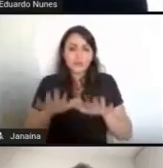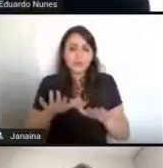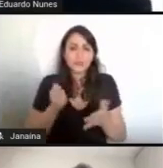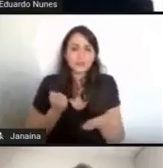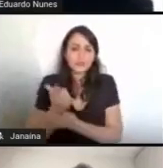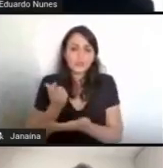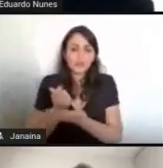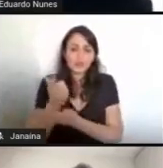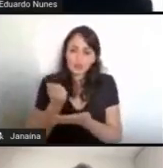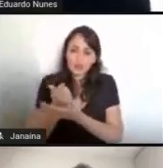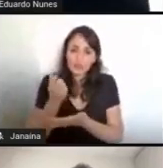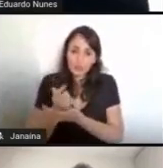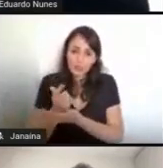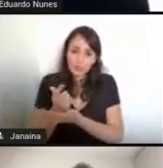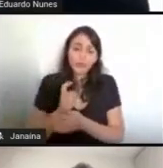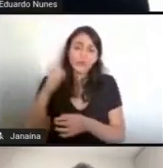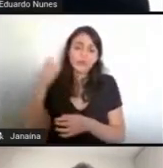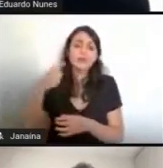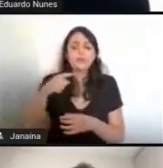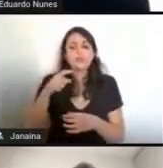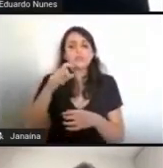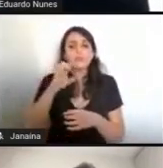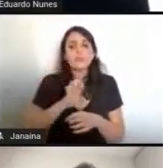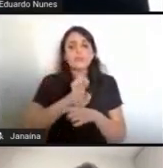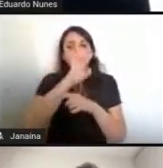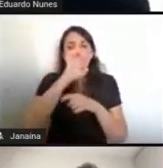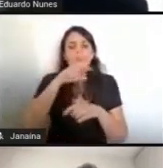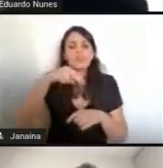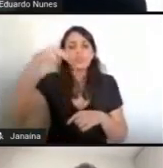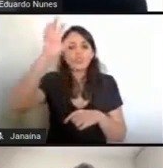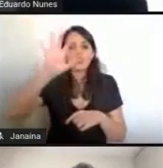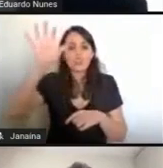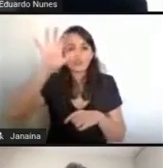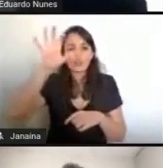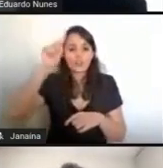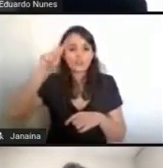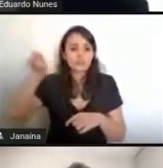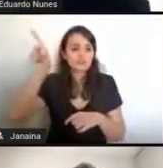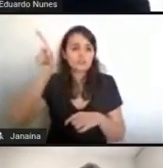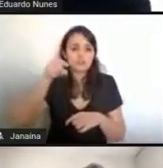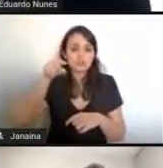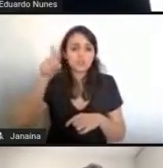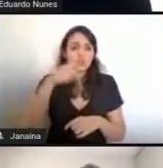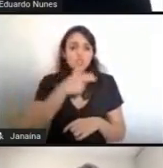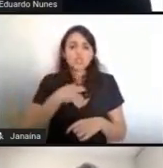pelo consórcio, né, dos estados do Nordeste, elas foram canceladas, seja pela China,